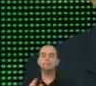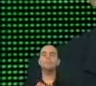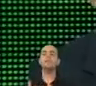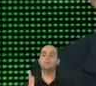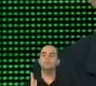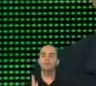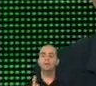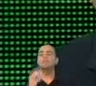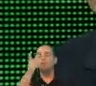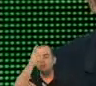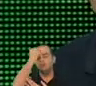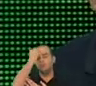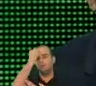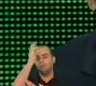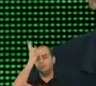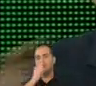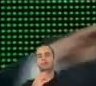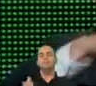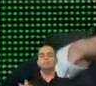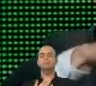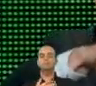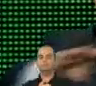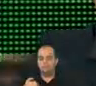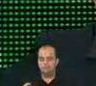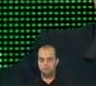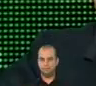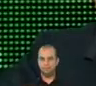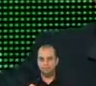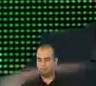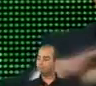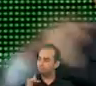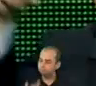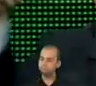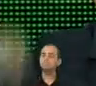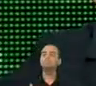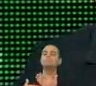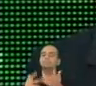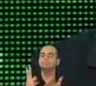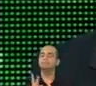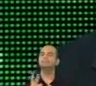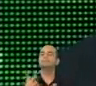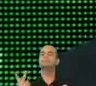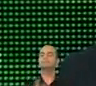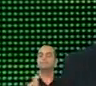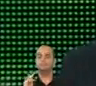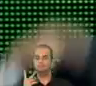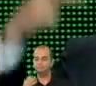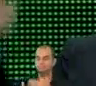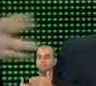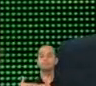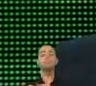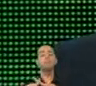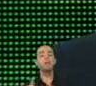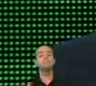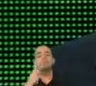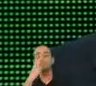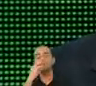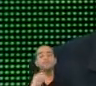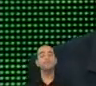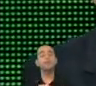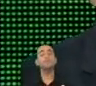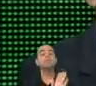para que ela fosse aprovada. Foi o que salvou a saúde, no piso, no mínimo, para que os recursos não fossem de novo, como sempre foram